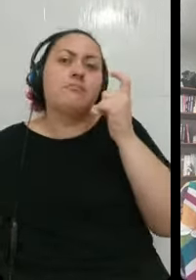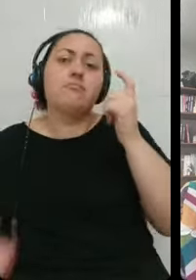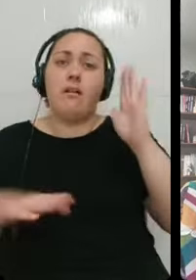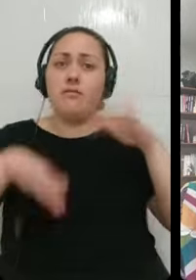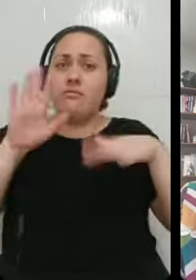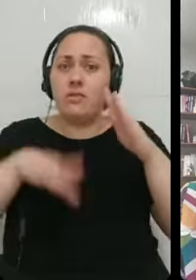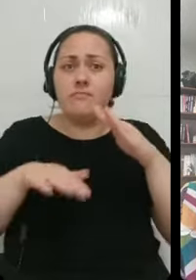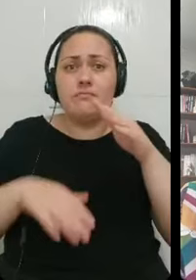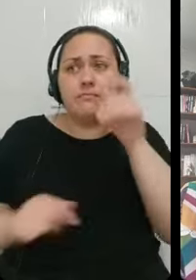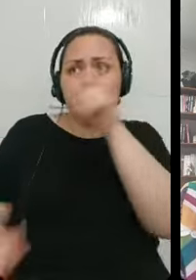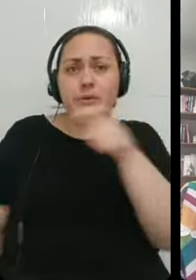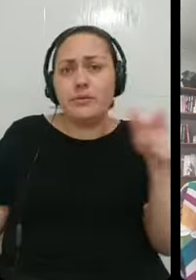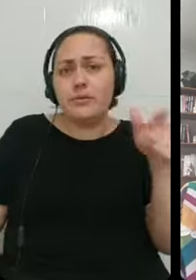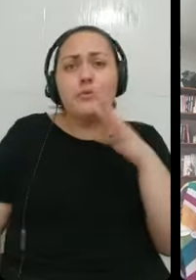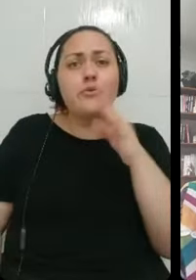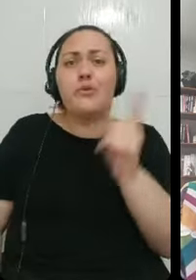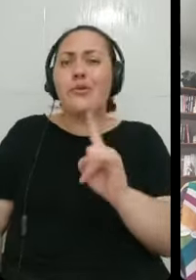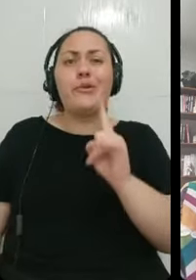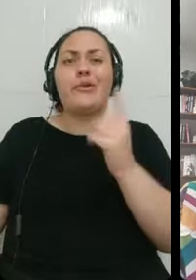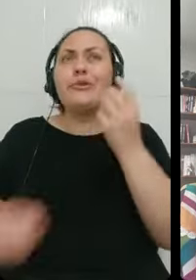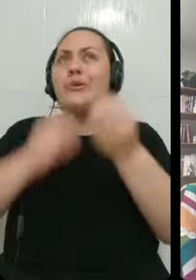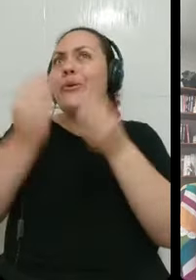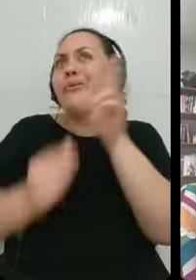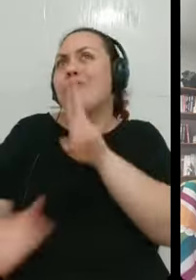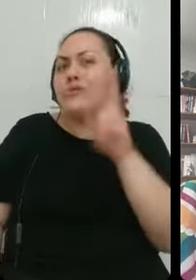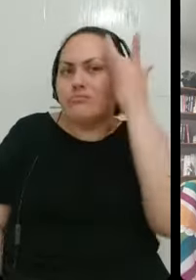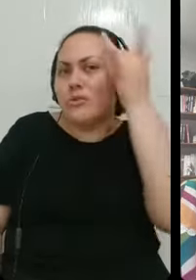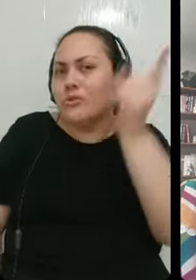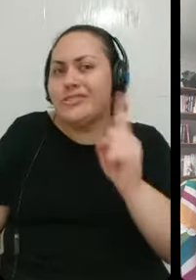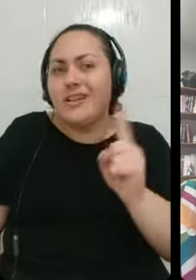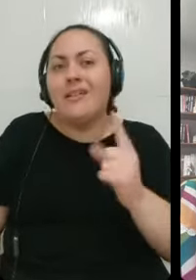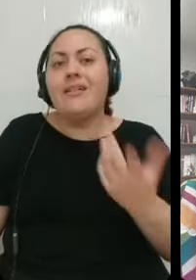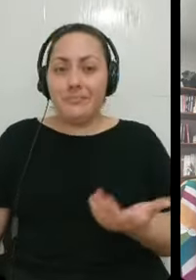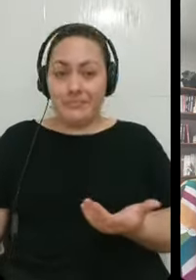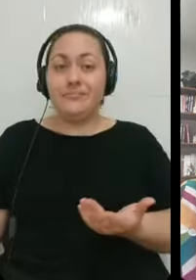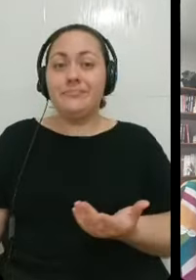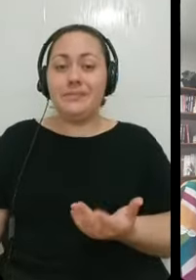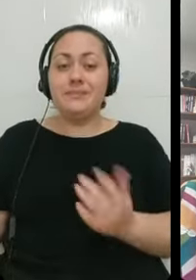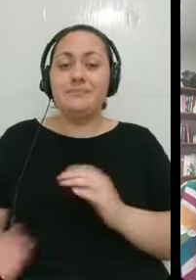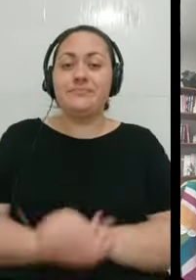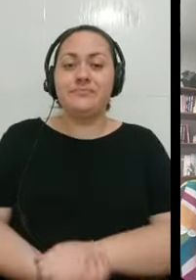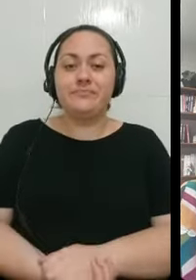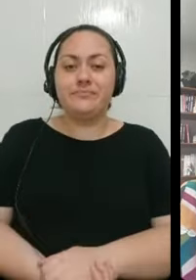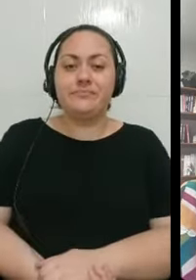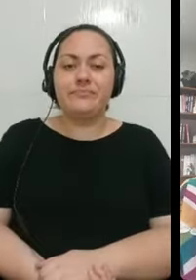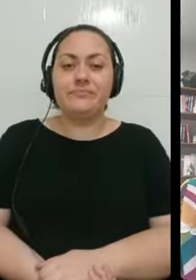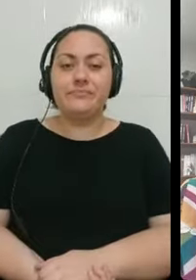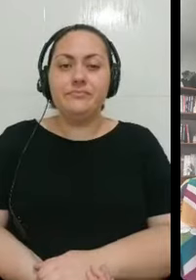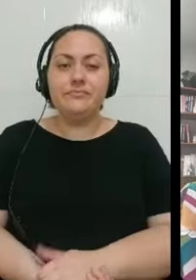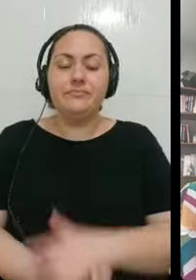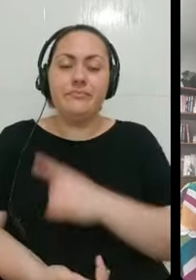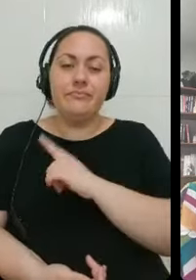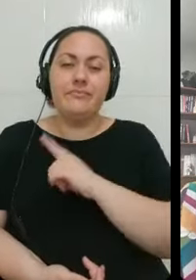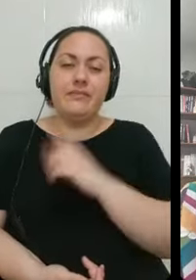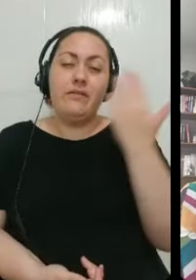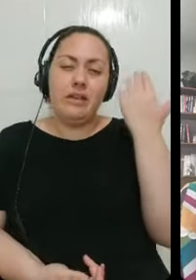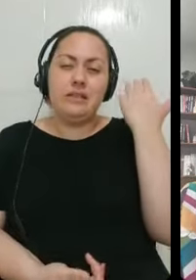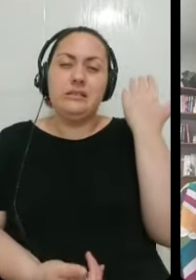vezes as pessoas não sabem utilizar, né? Tanto que uma das postagens para a gente que mais teve